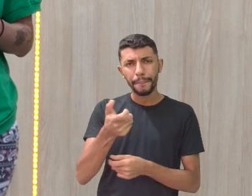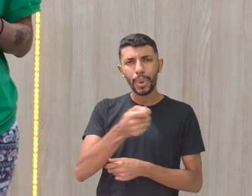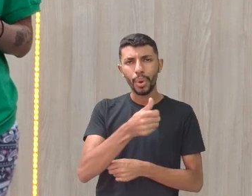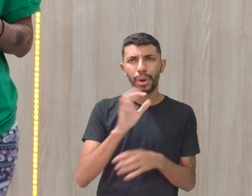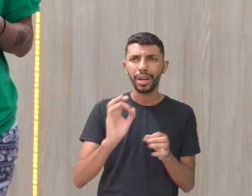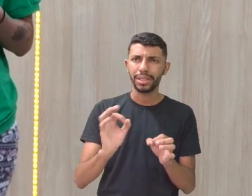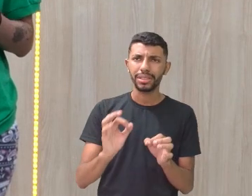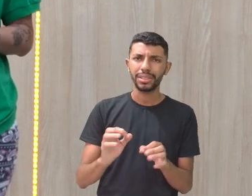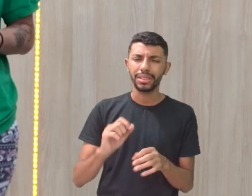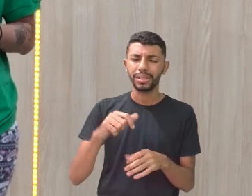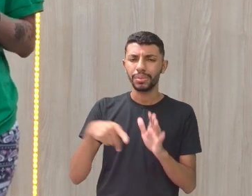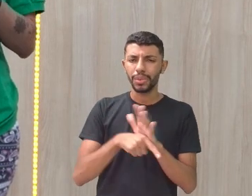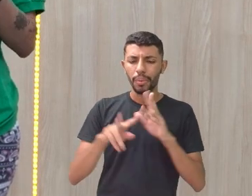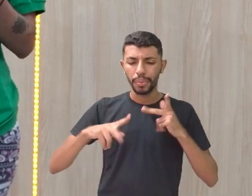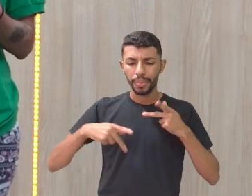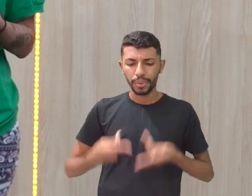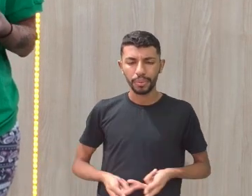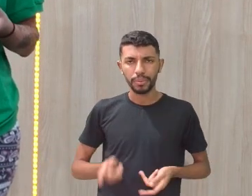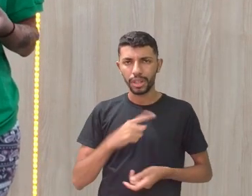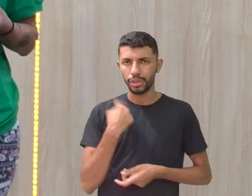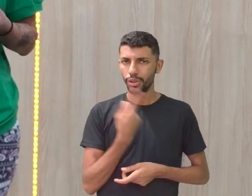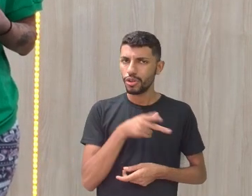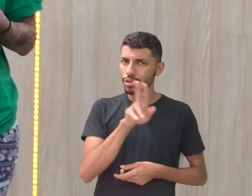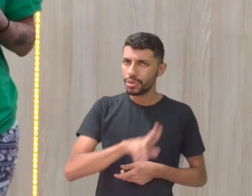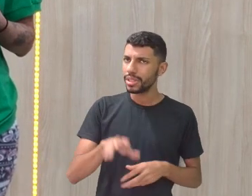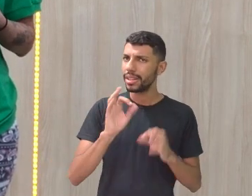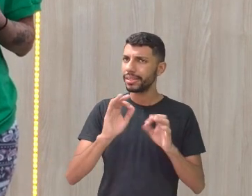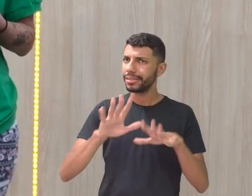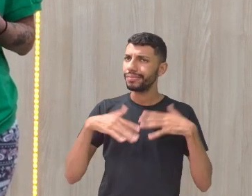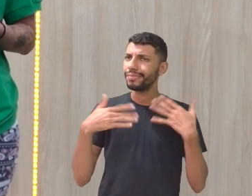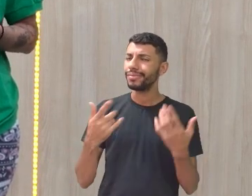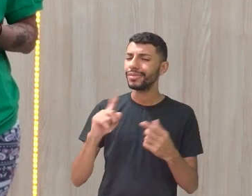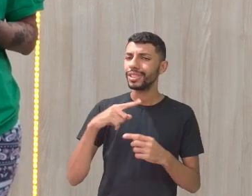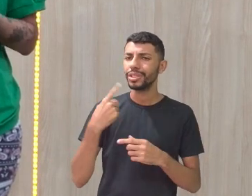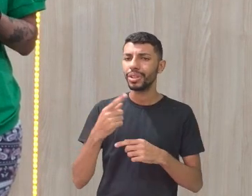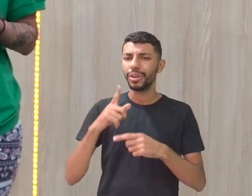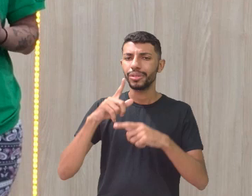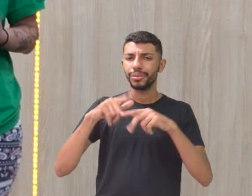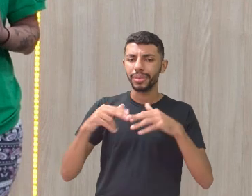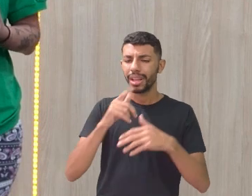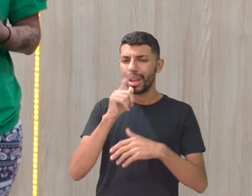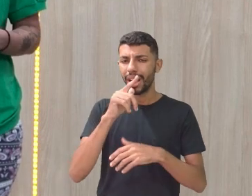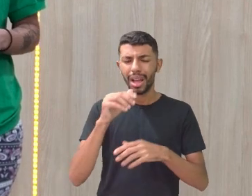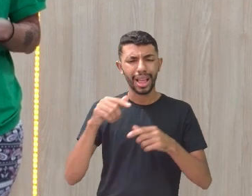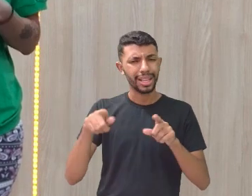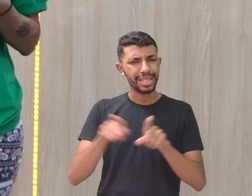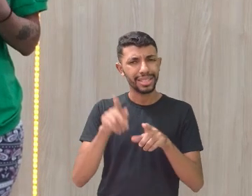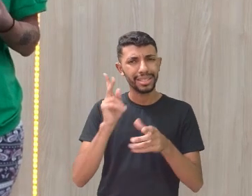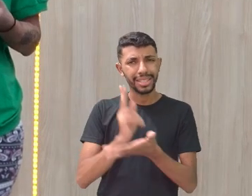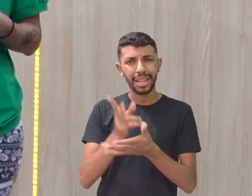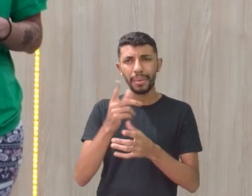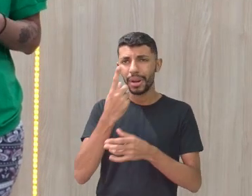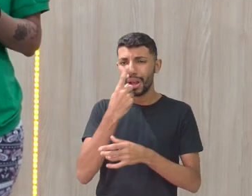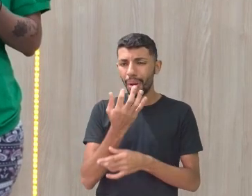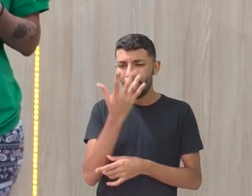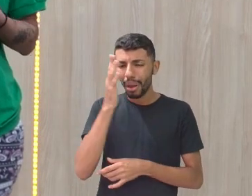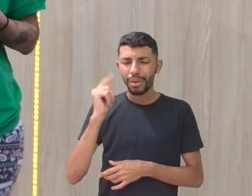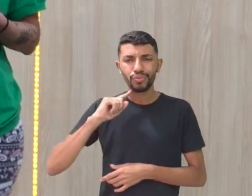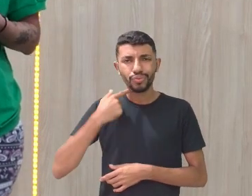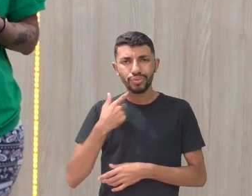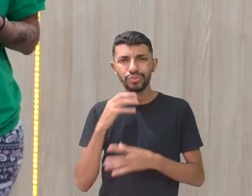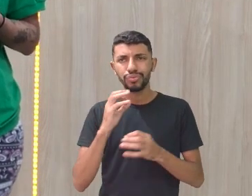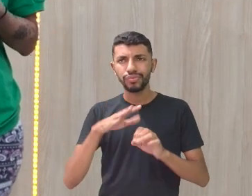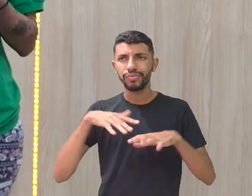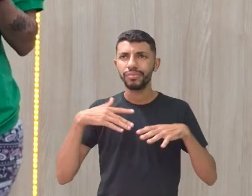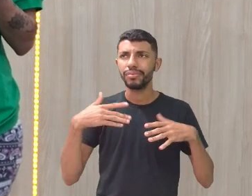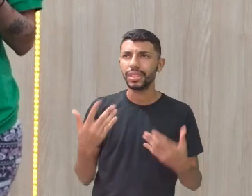uso humano ali, e nossos recursos hídricos muito poluídos, né, muito sujos, e aí